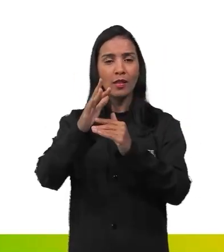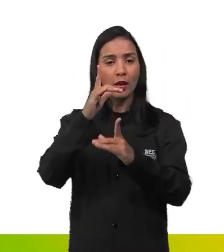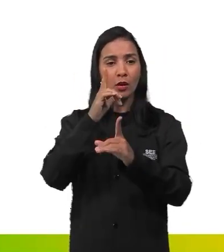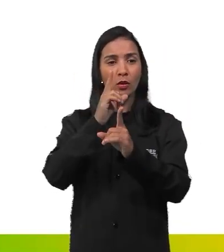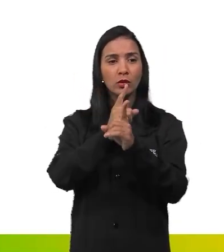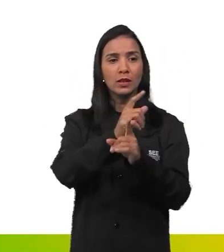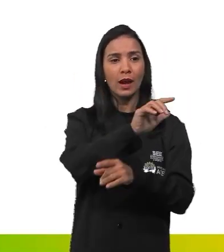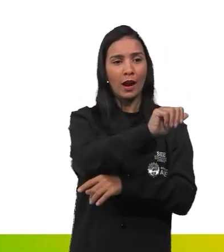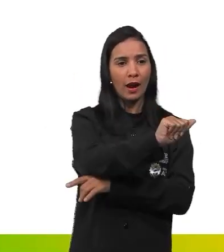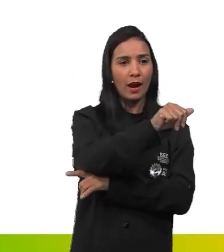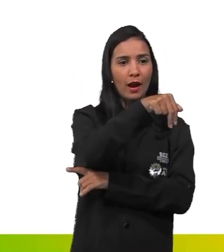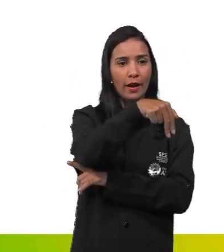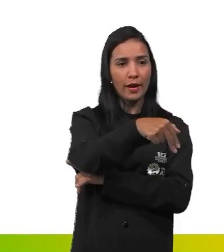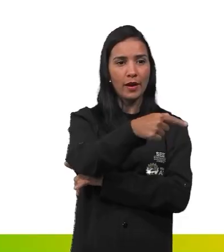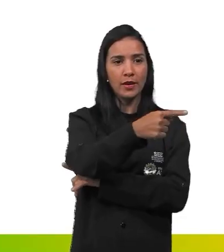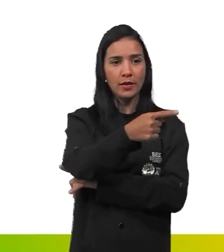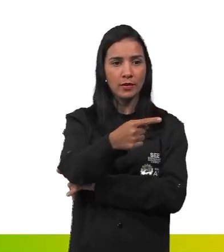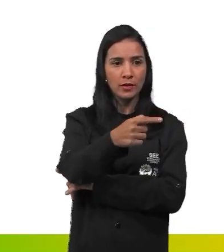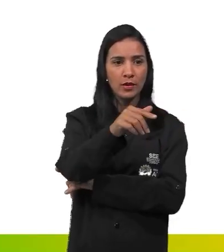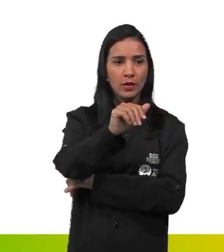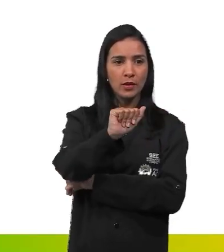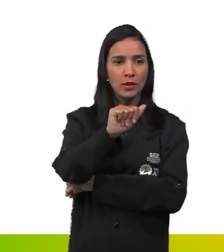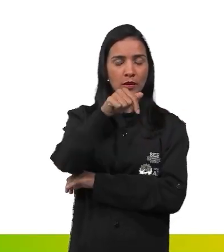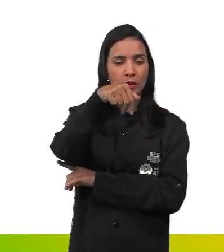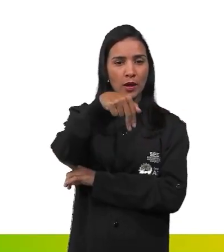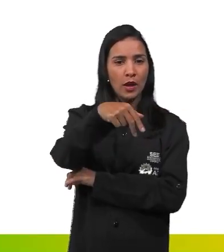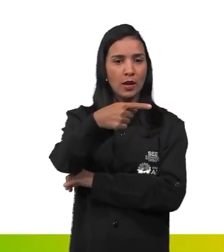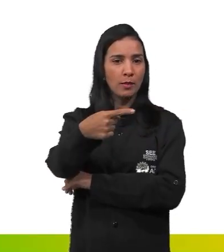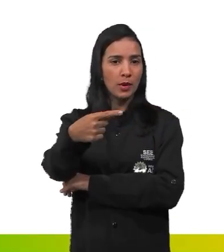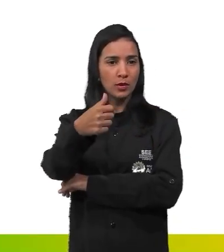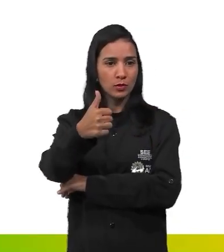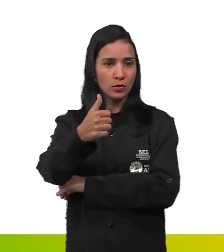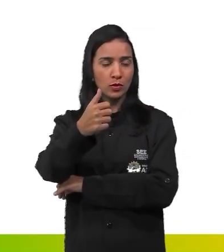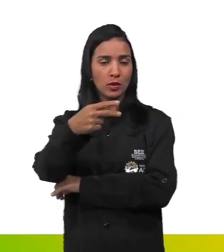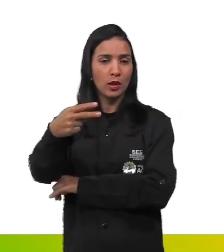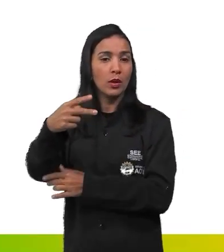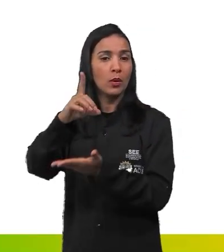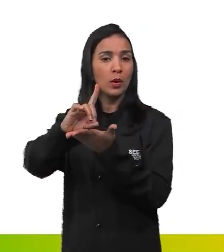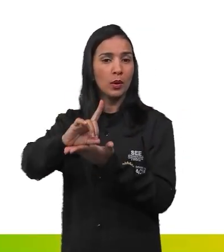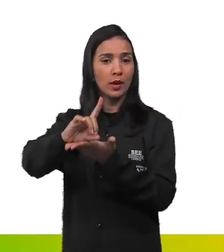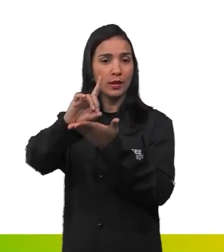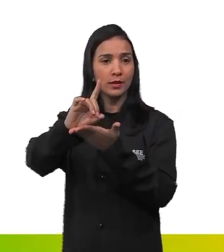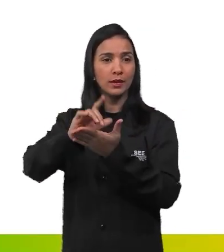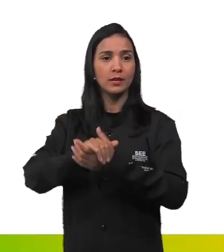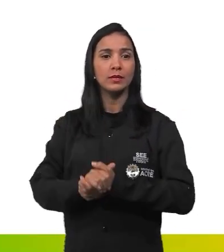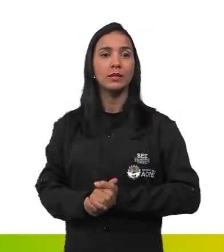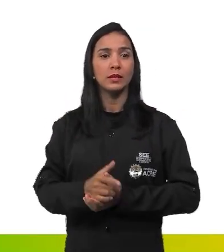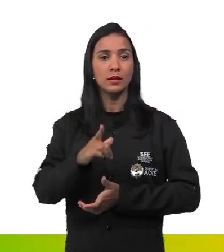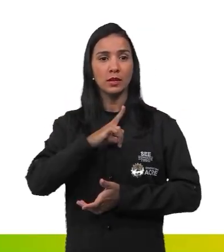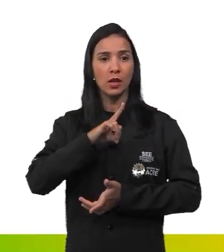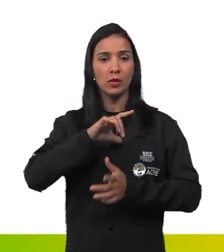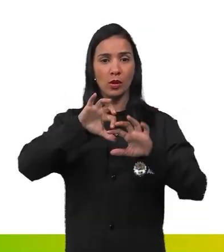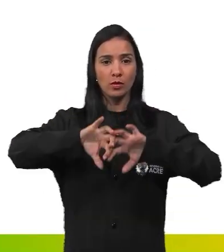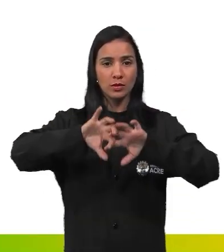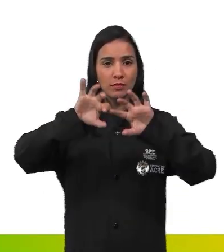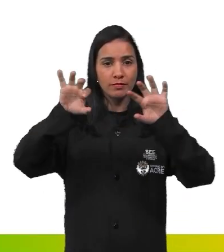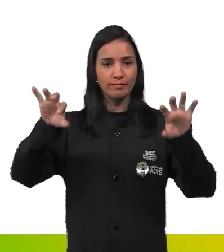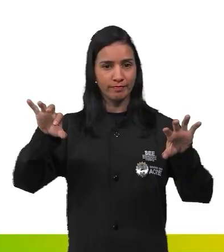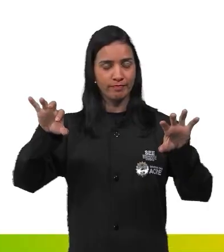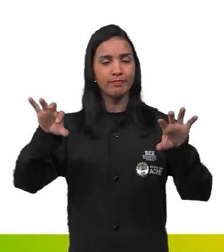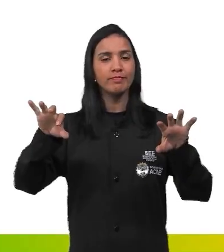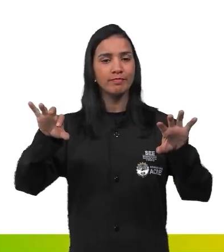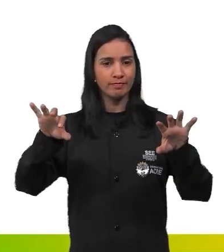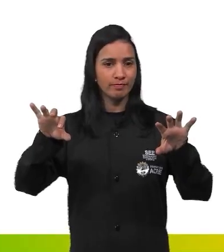é D. Agora veja que eu tenho aqui o primeiro membro dessas igualdades e o segundo membro das igualdades. Eu